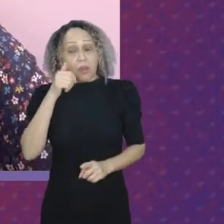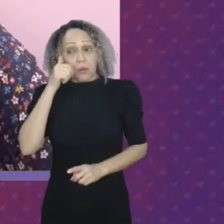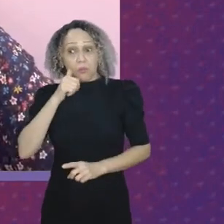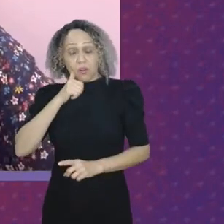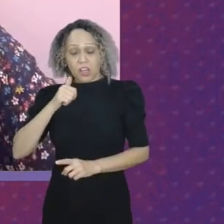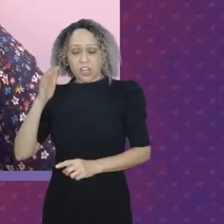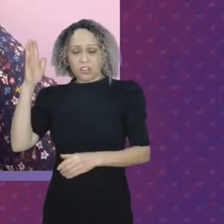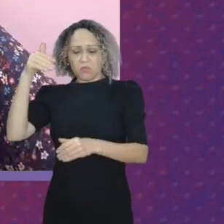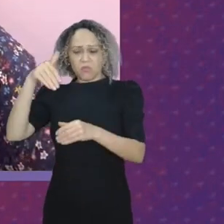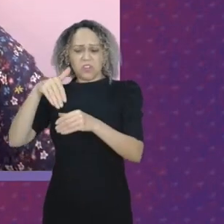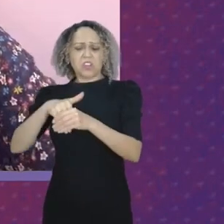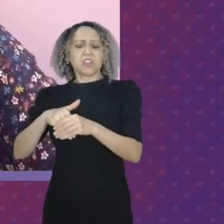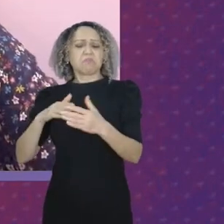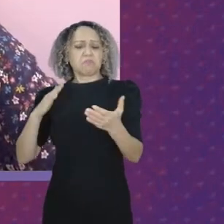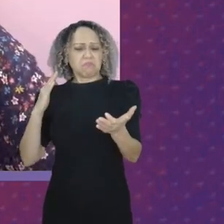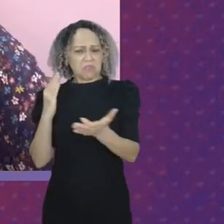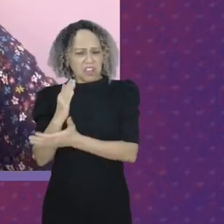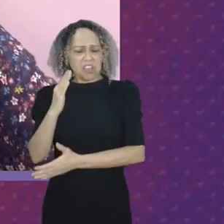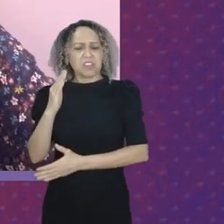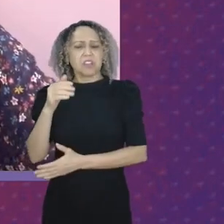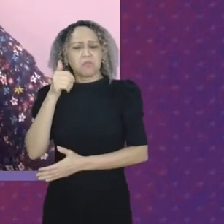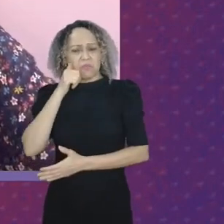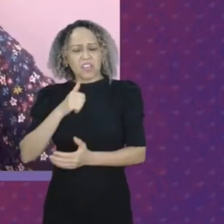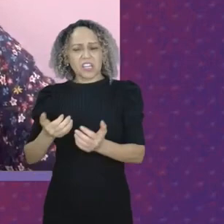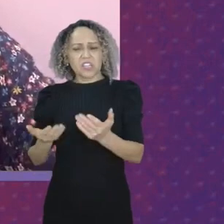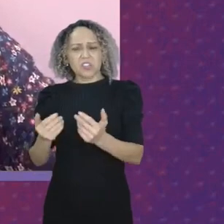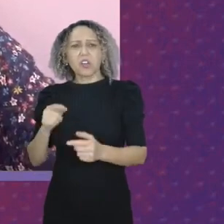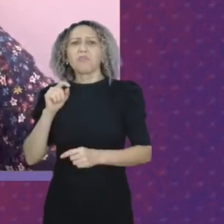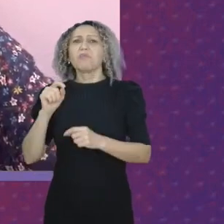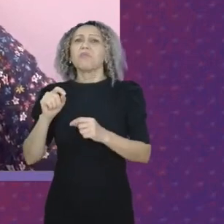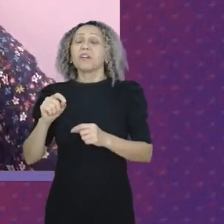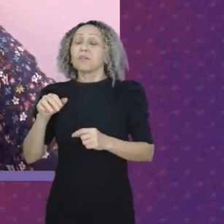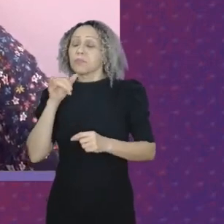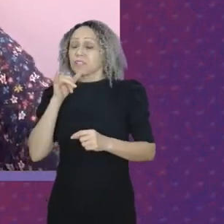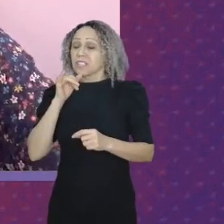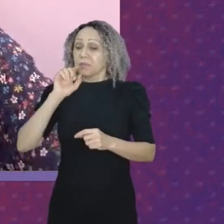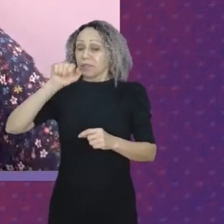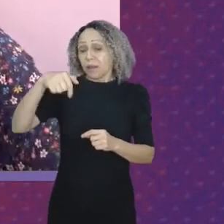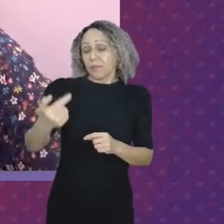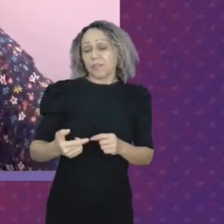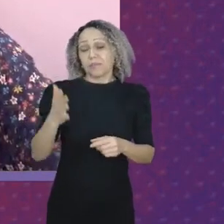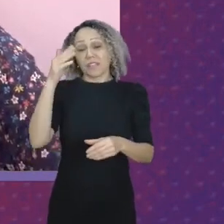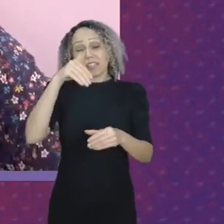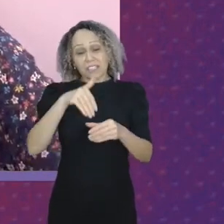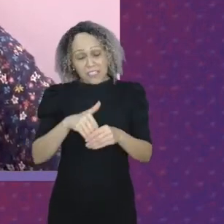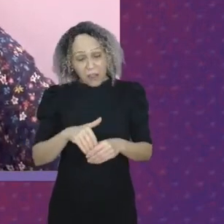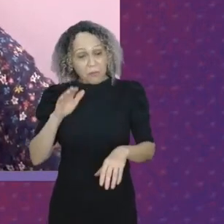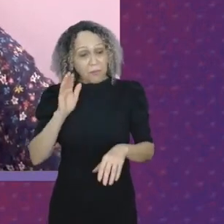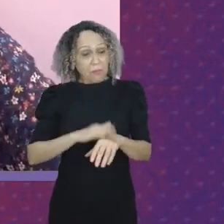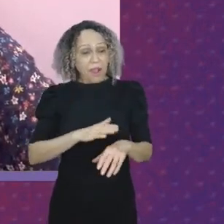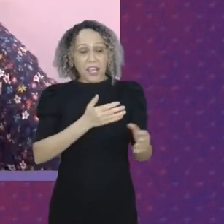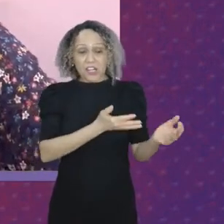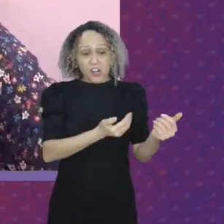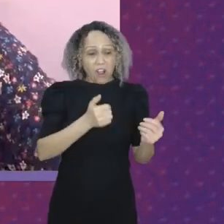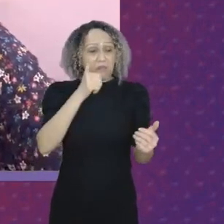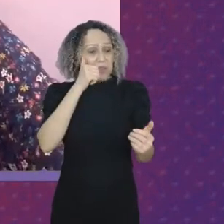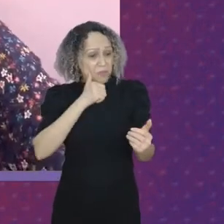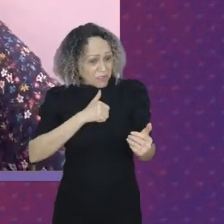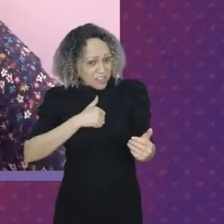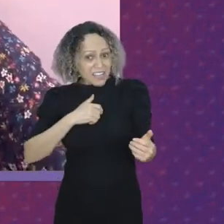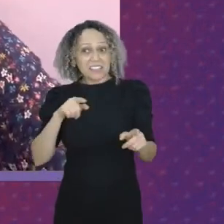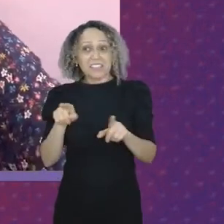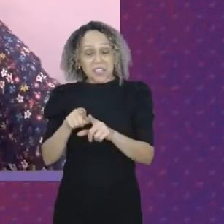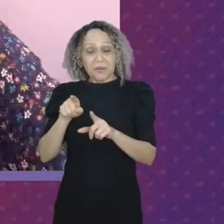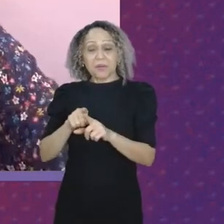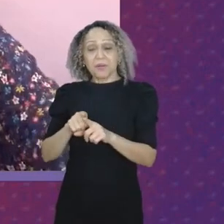jovens, você tem uma maior participação de mulheres e de jovens na próxima eleição. Isso é muito bacana. Quando eu saio na rua, e eu sei que outras